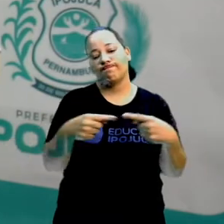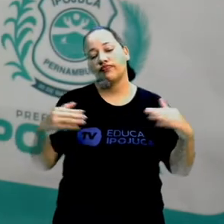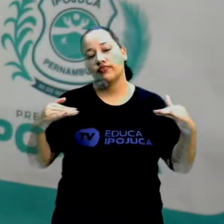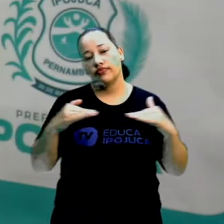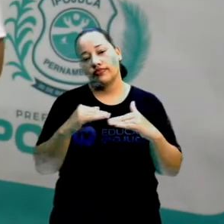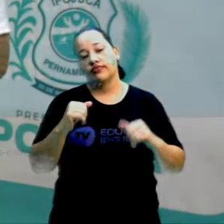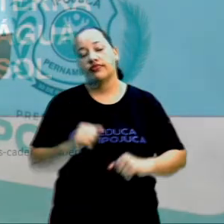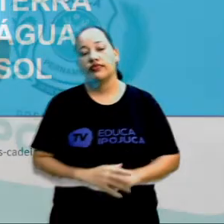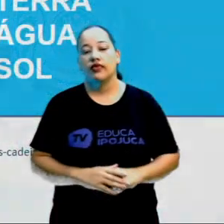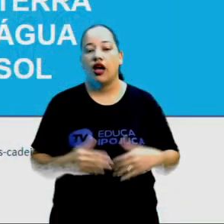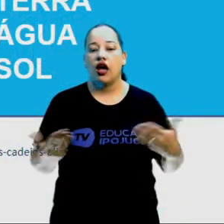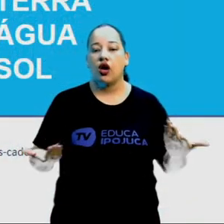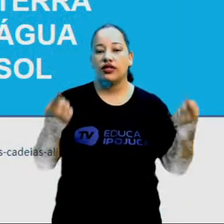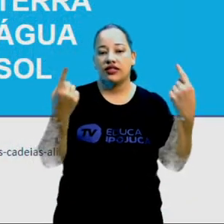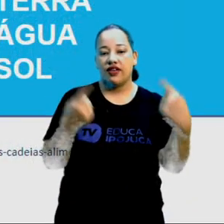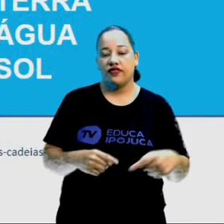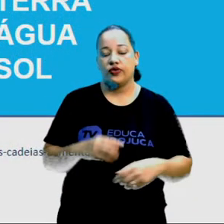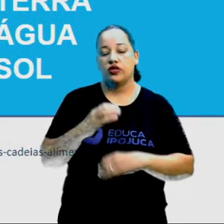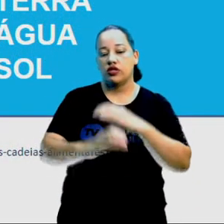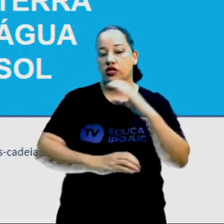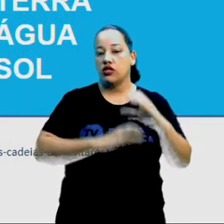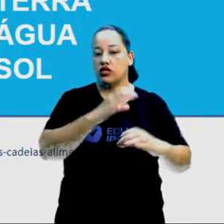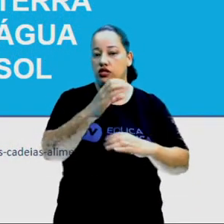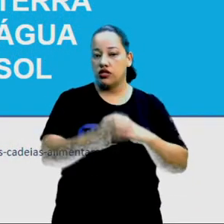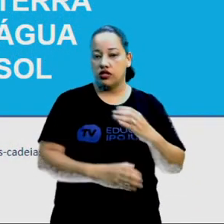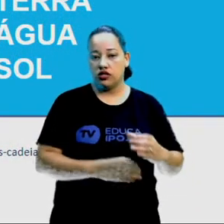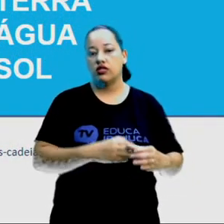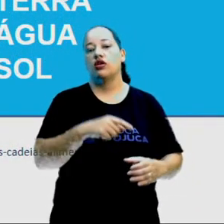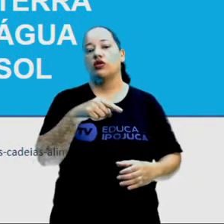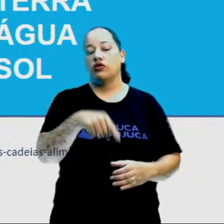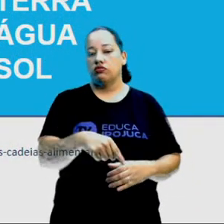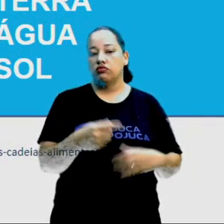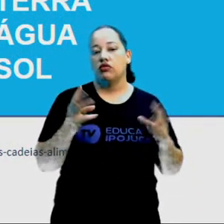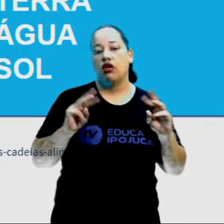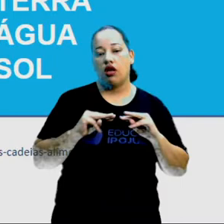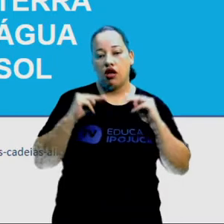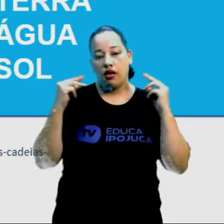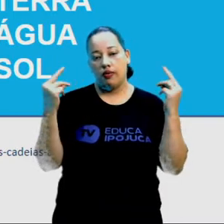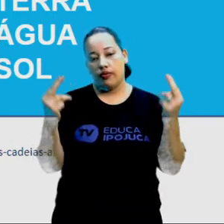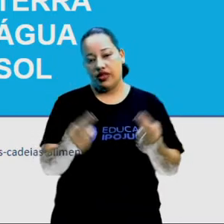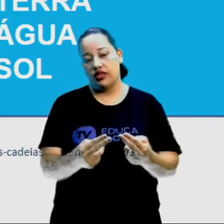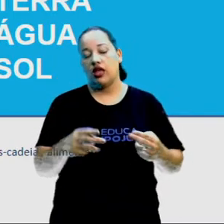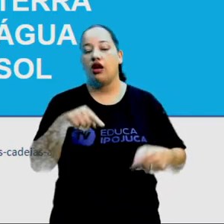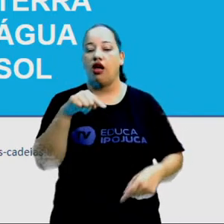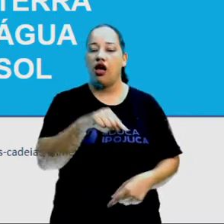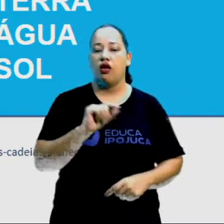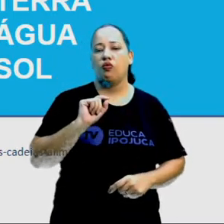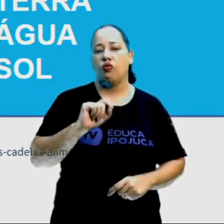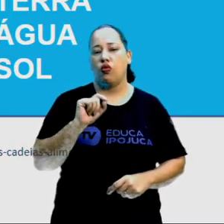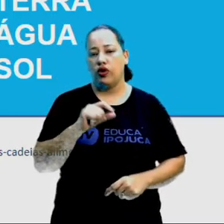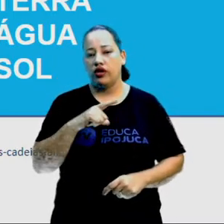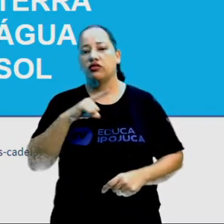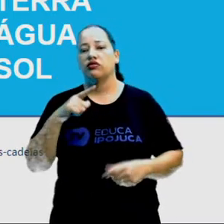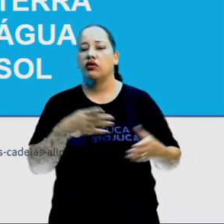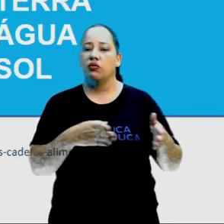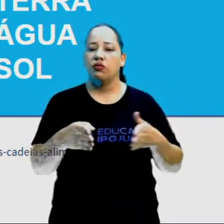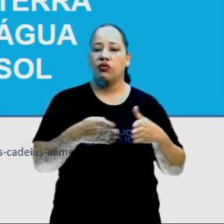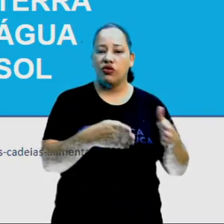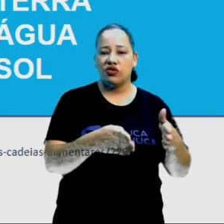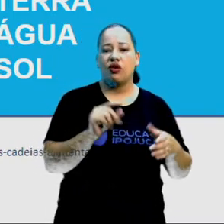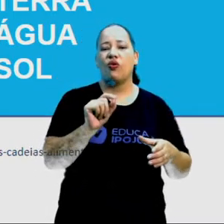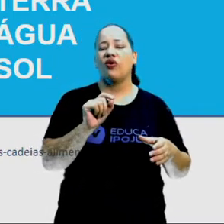O desafio, ciclo de matéria nos ecossistemas. Na natureza, a matéria descreve um percurso